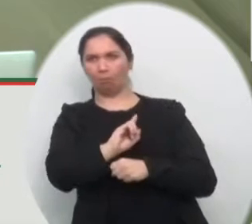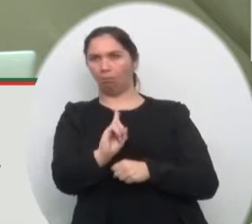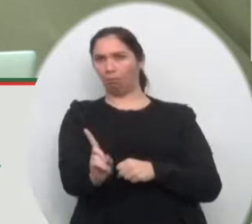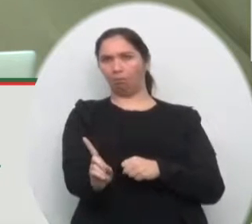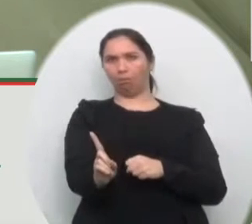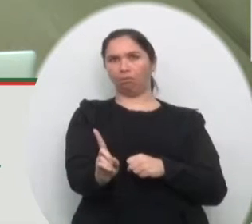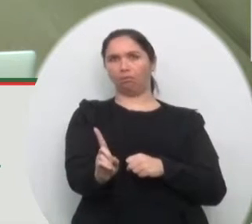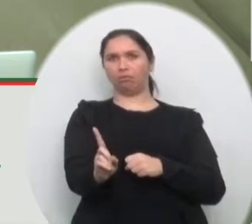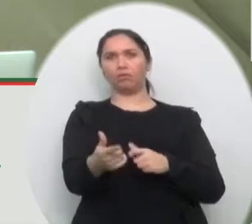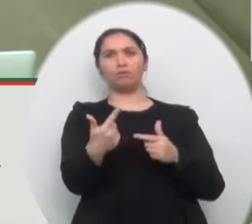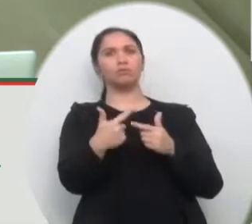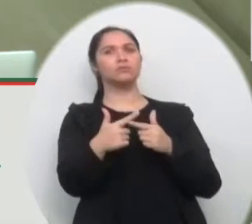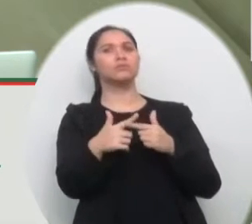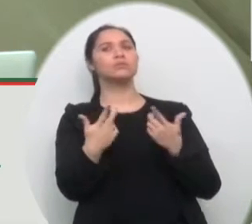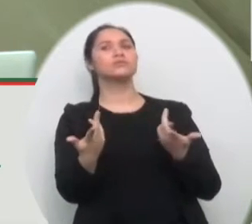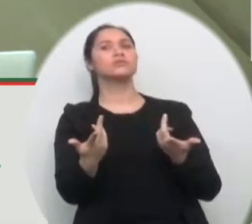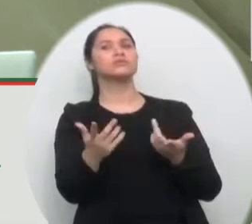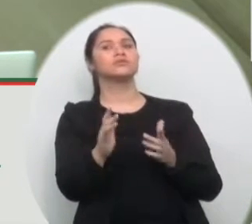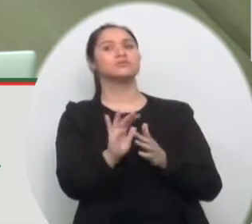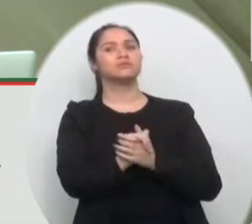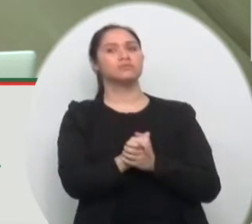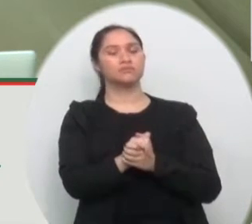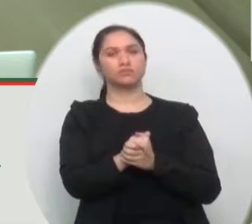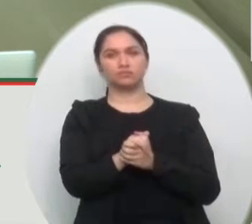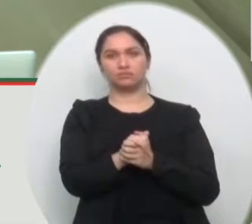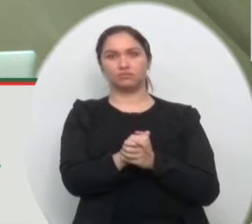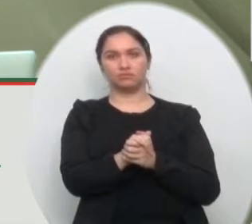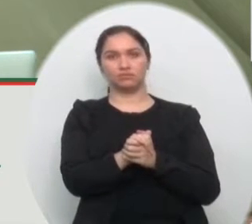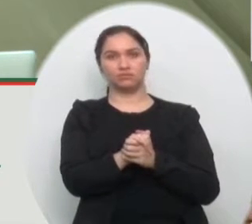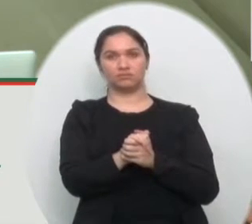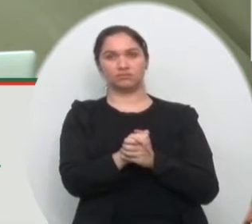MP Foods do meu ladinho é Verdinho.